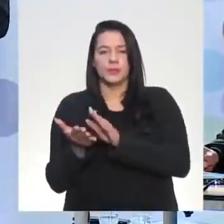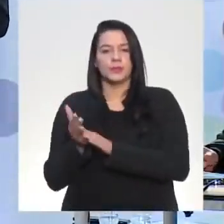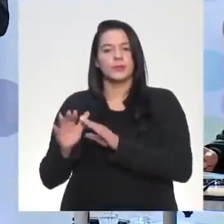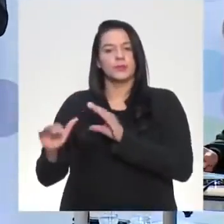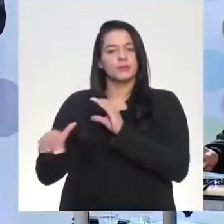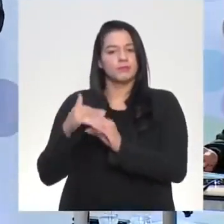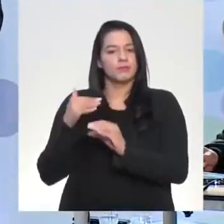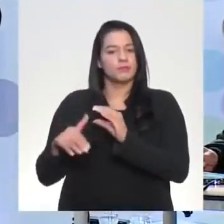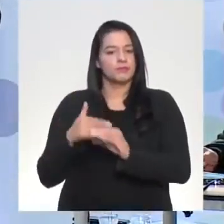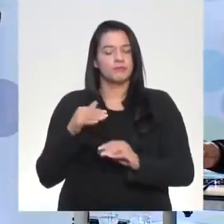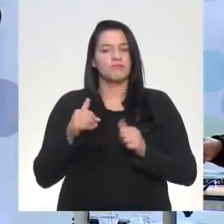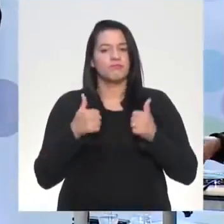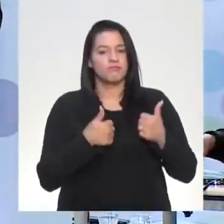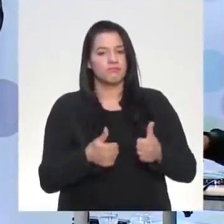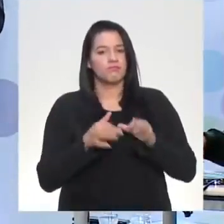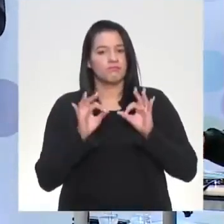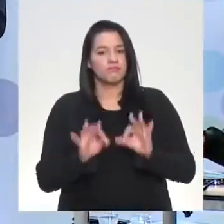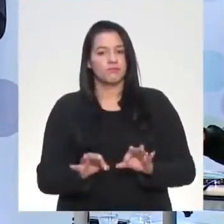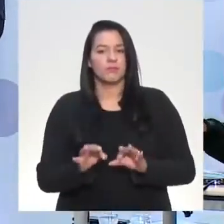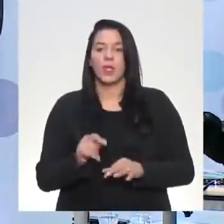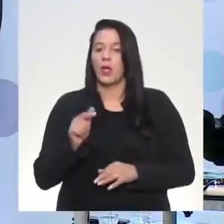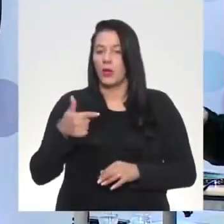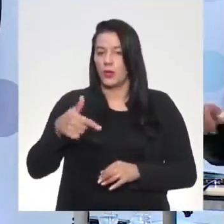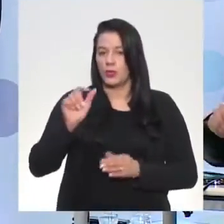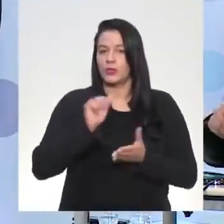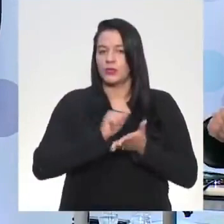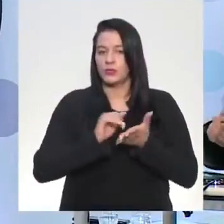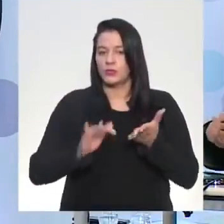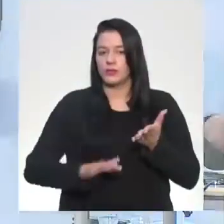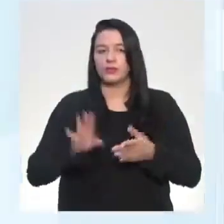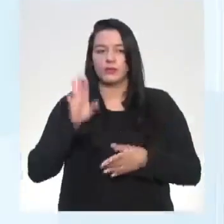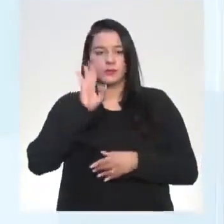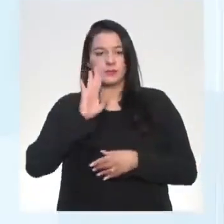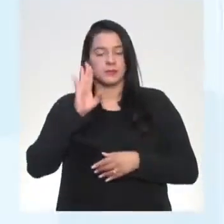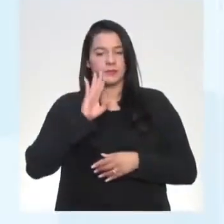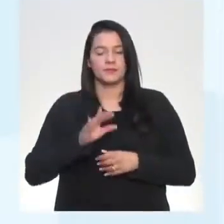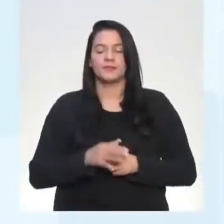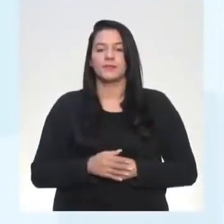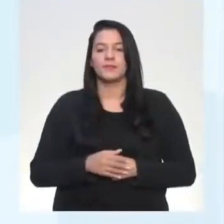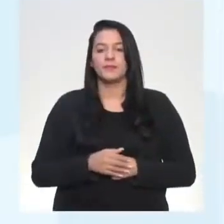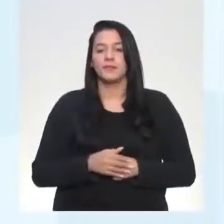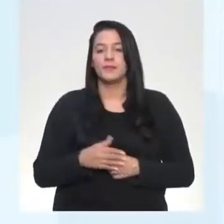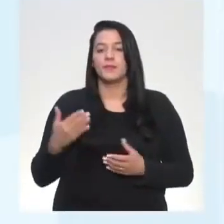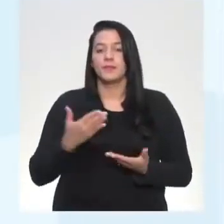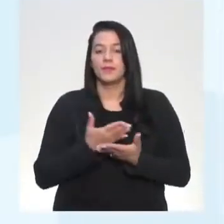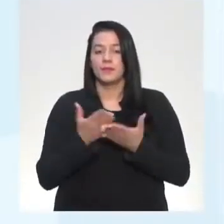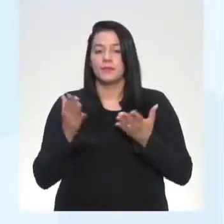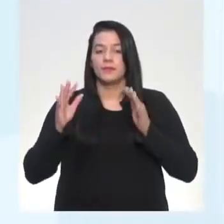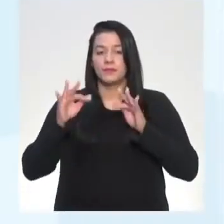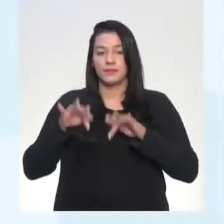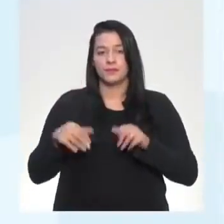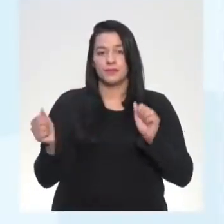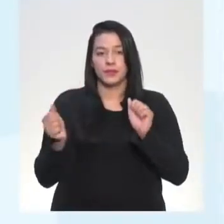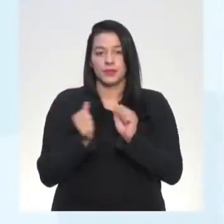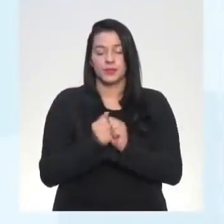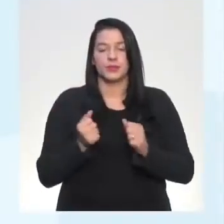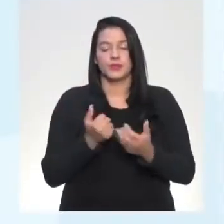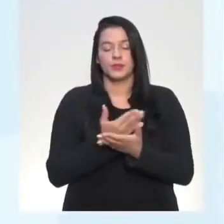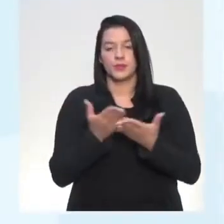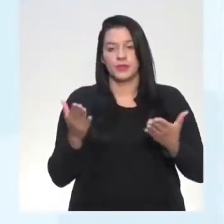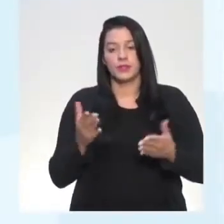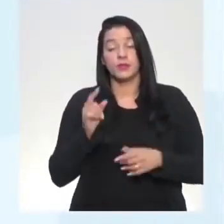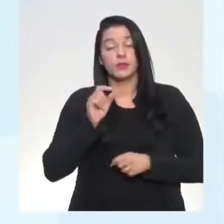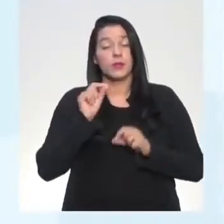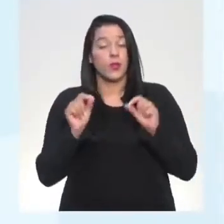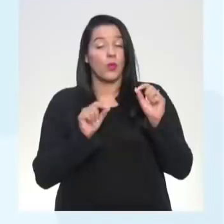E a nossa próxima atividade é bem bacana também, ó. Dá uma olhadinha. E aí, já para encerrar, esse daqui eu vou fazer junto com vocês, só para a gente